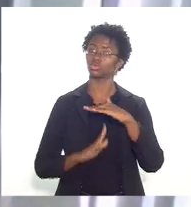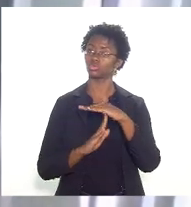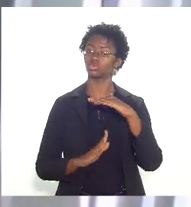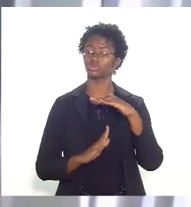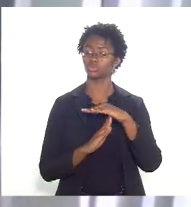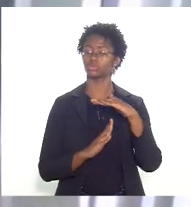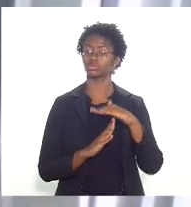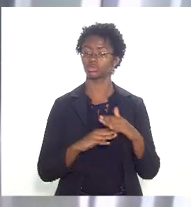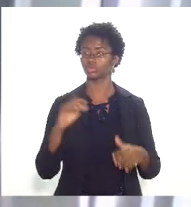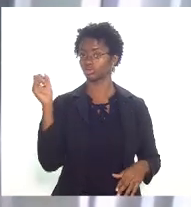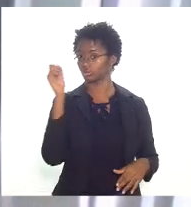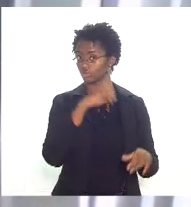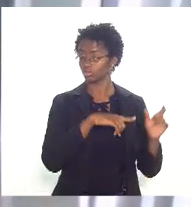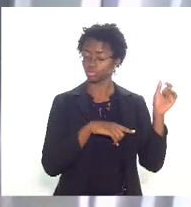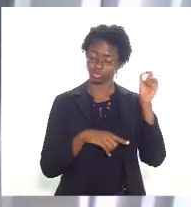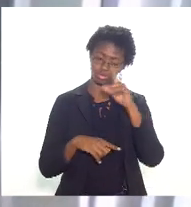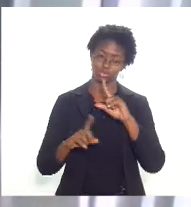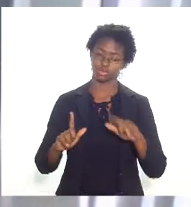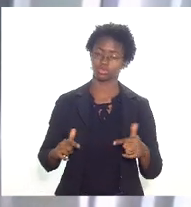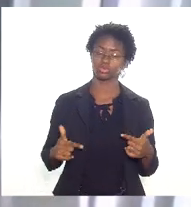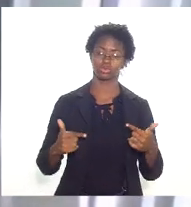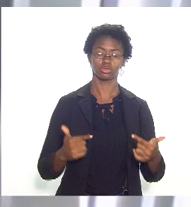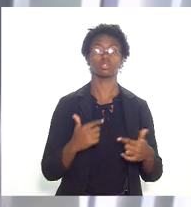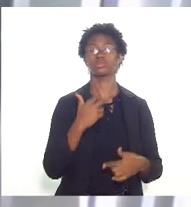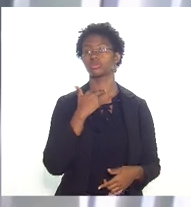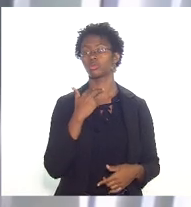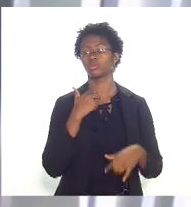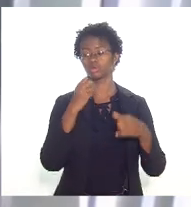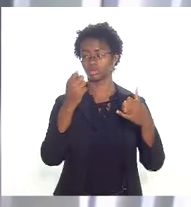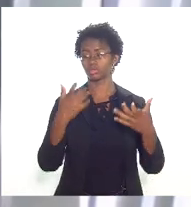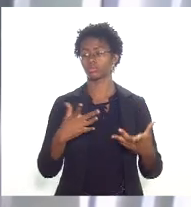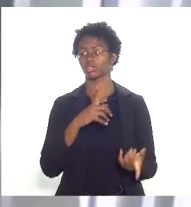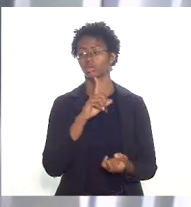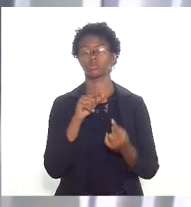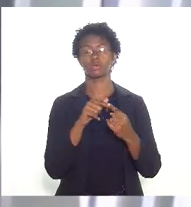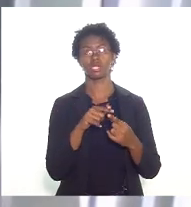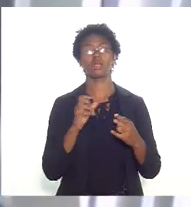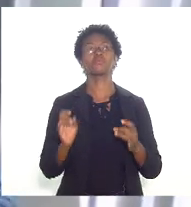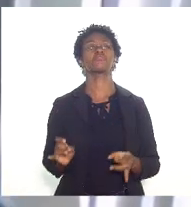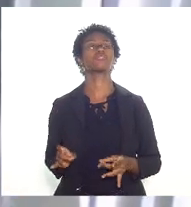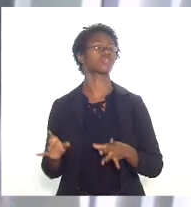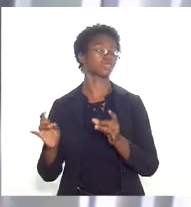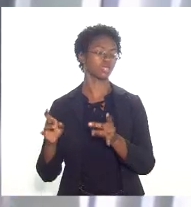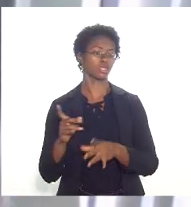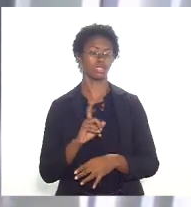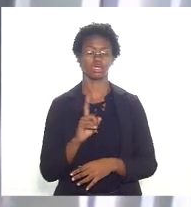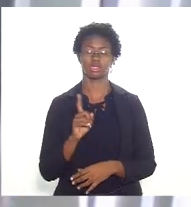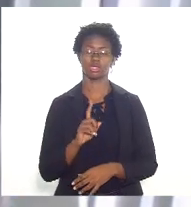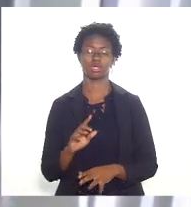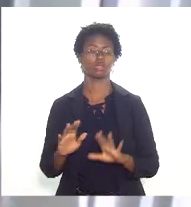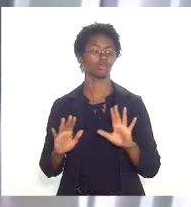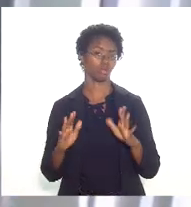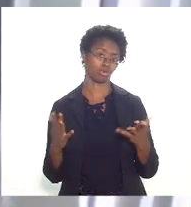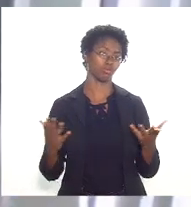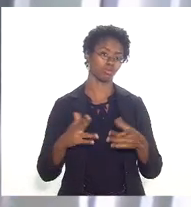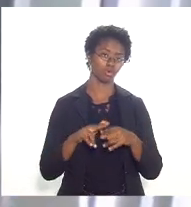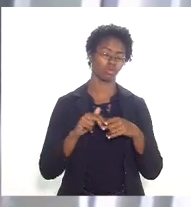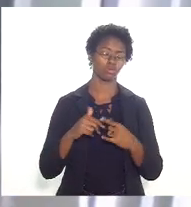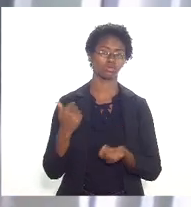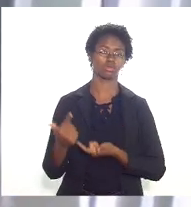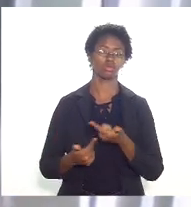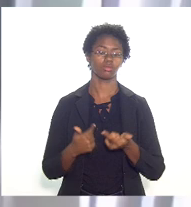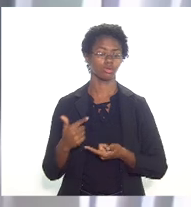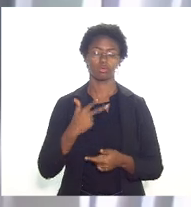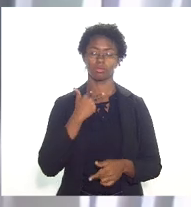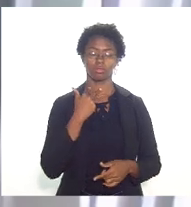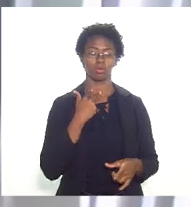na sua operação a meu ver não deve justificar a sua privatização pelo menos para os serviços que ela presta não